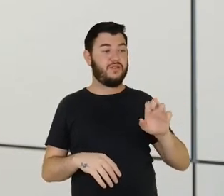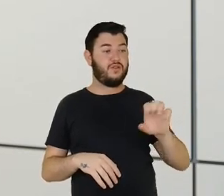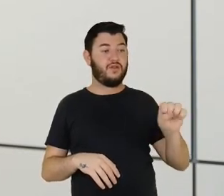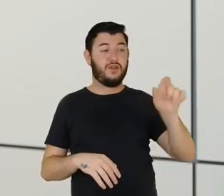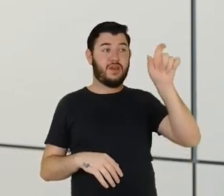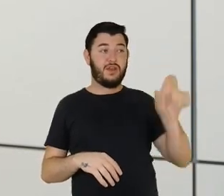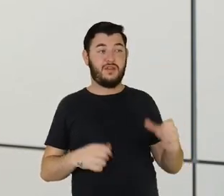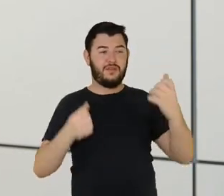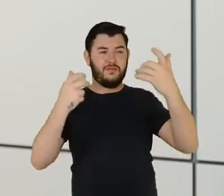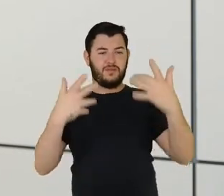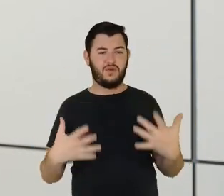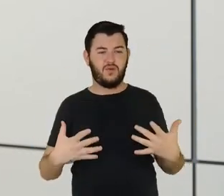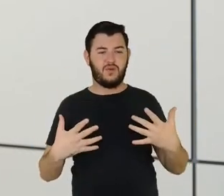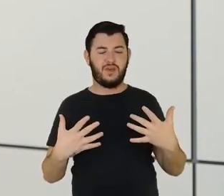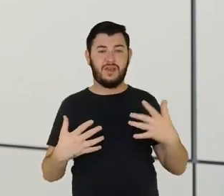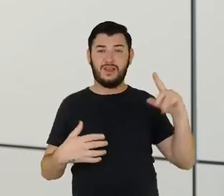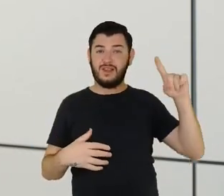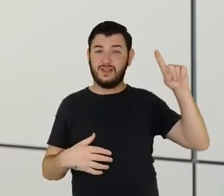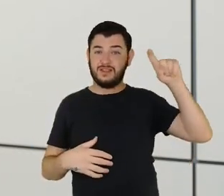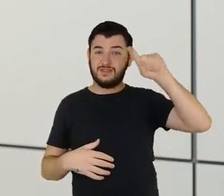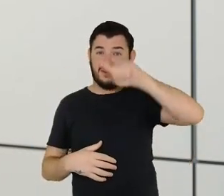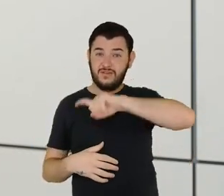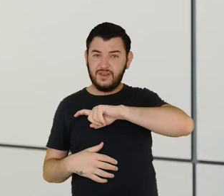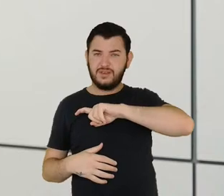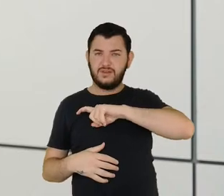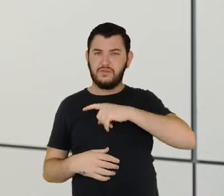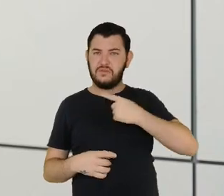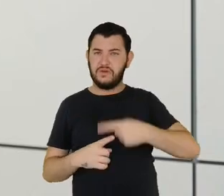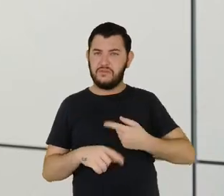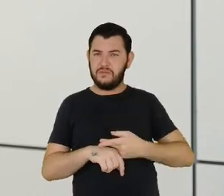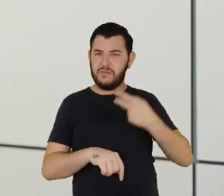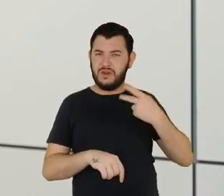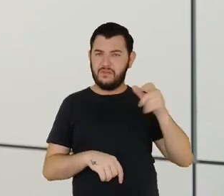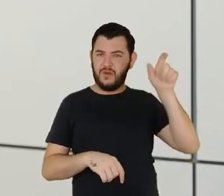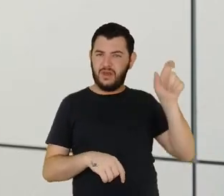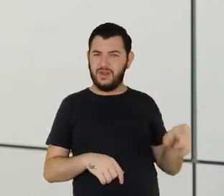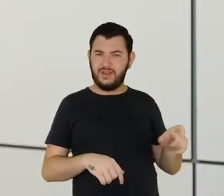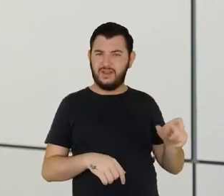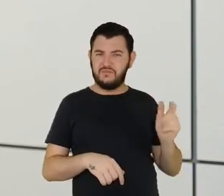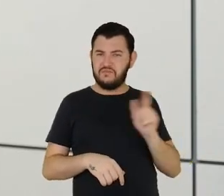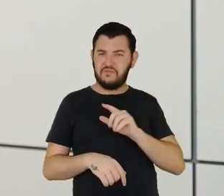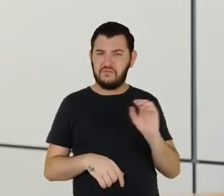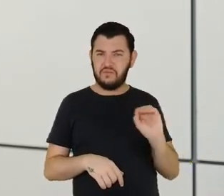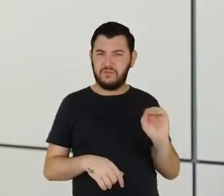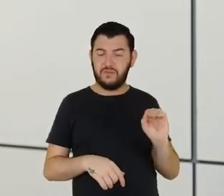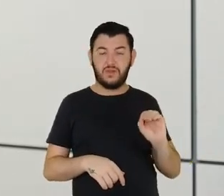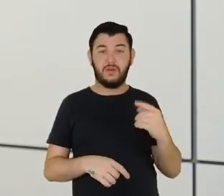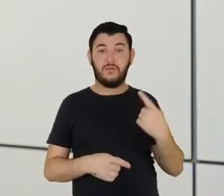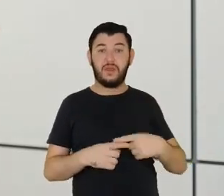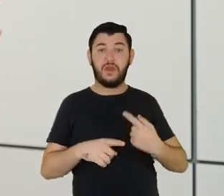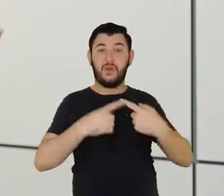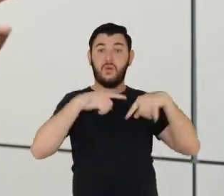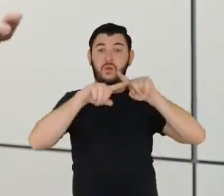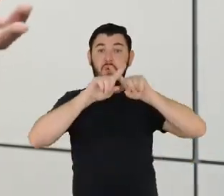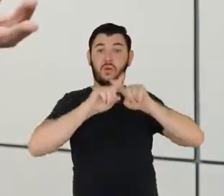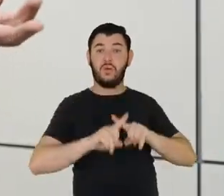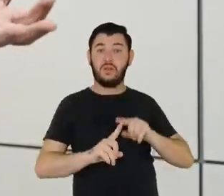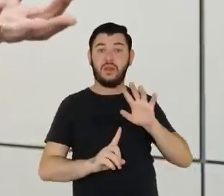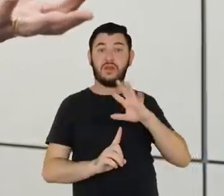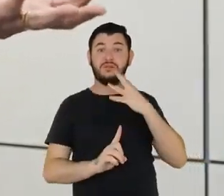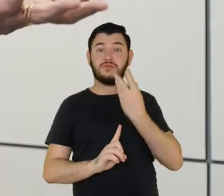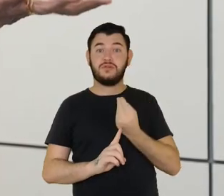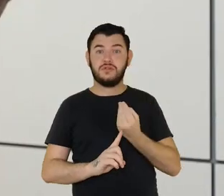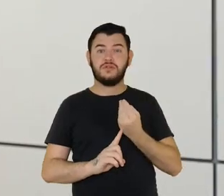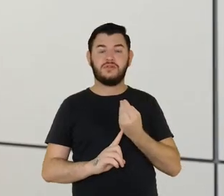Sim, exatamente. Eram concorrentes de forma internacional. Ela disse numa entrevista, gente, pra mim isso aqui é um Walt Disney, eu tô